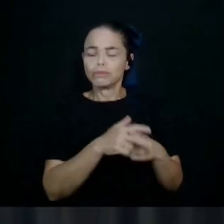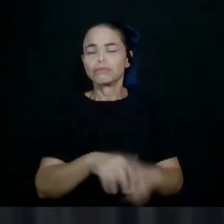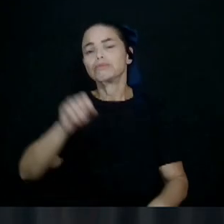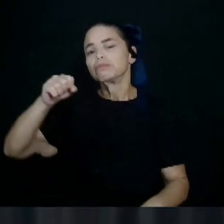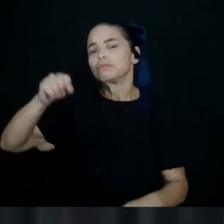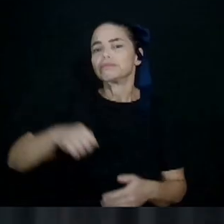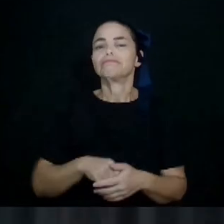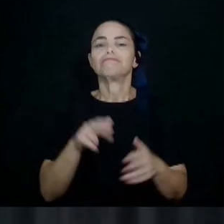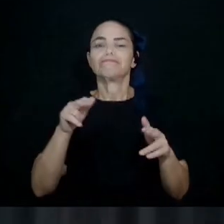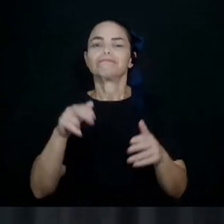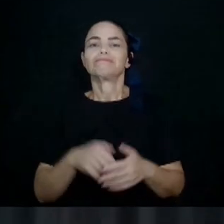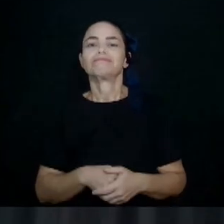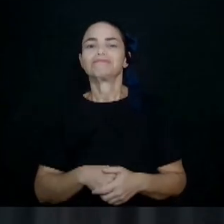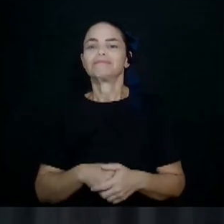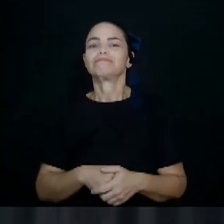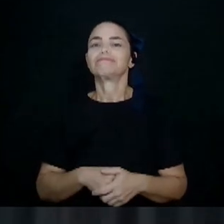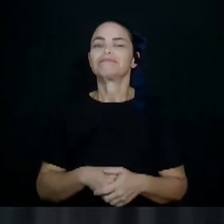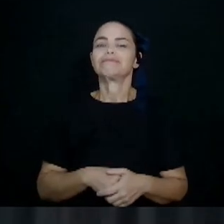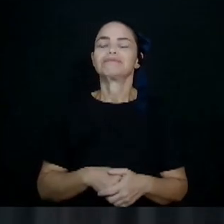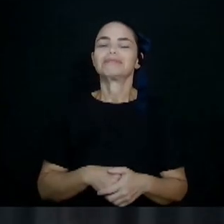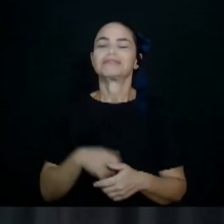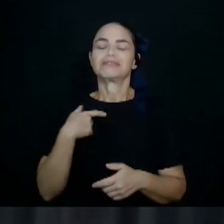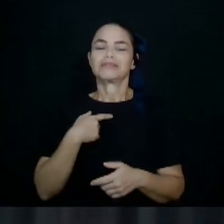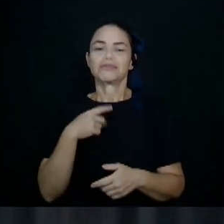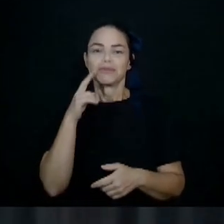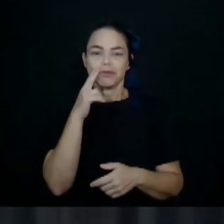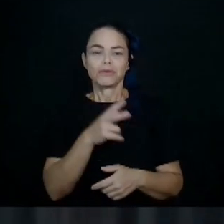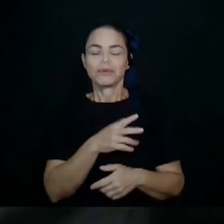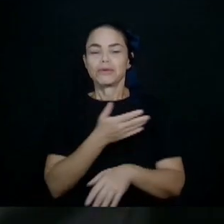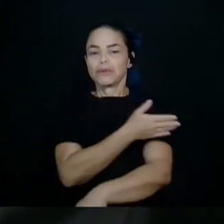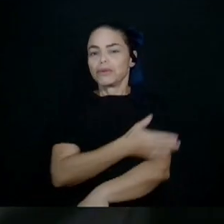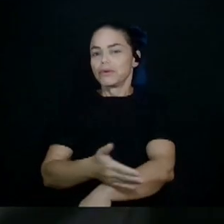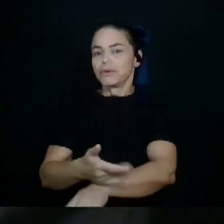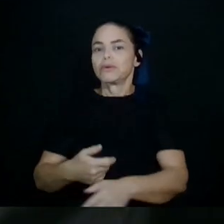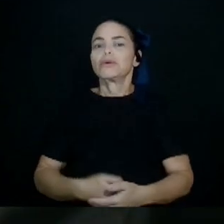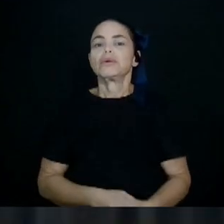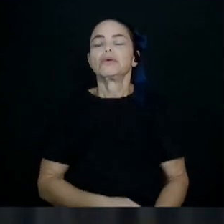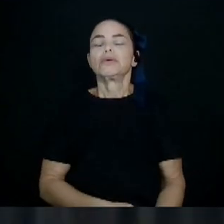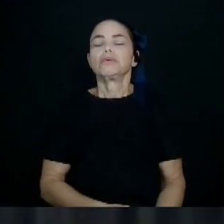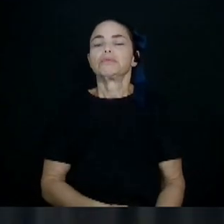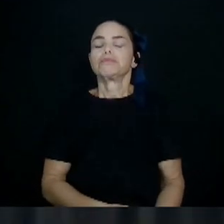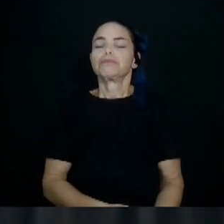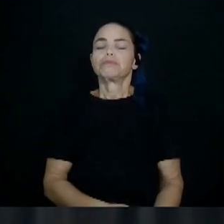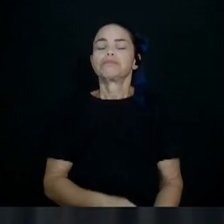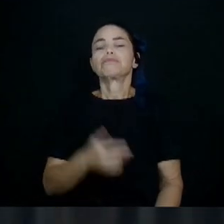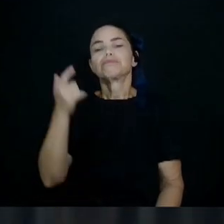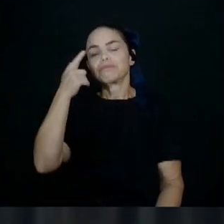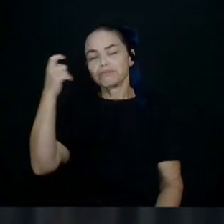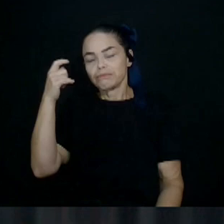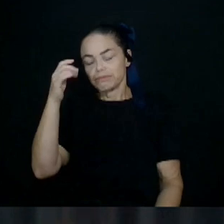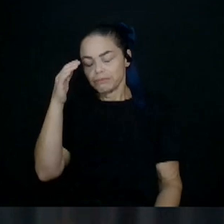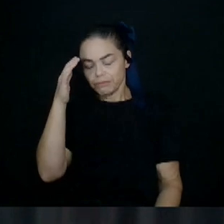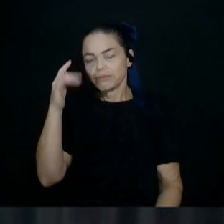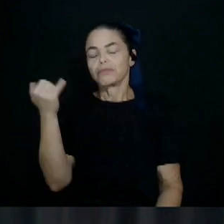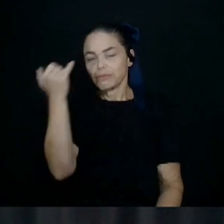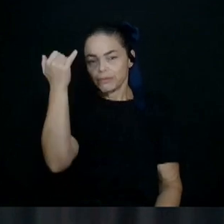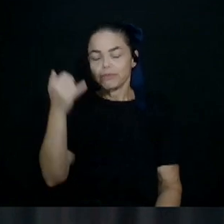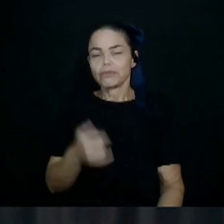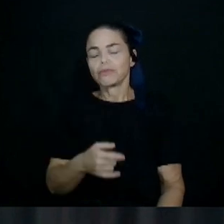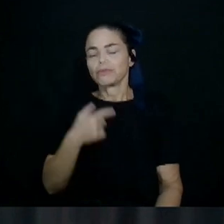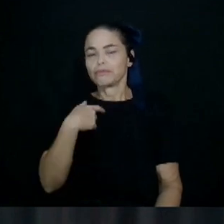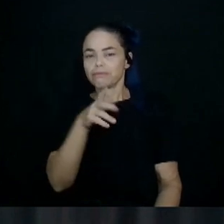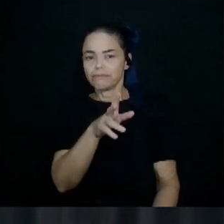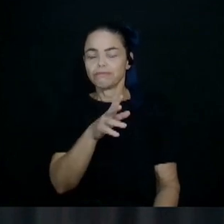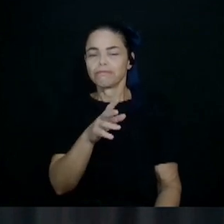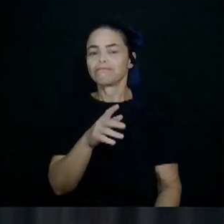né? Quem participou, nunca, viu esse tipo de comportamento, assim. E aí é interessante a gente trazer, né? Mas quando isso vira